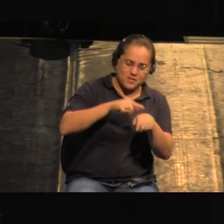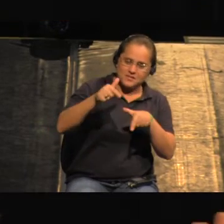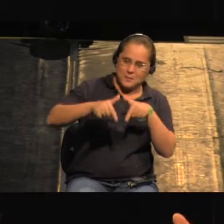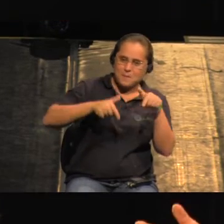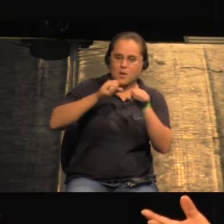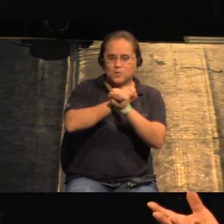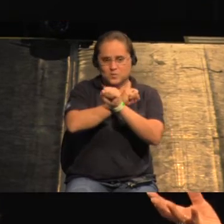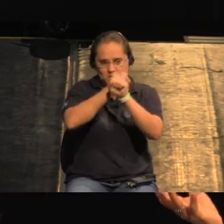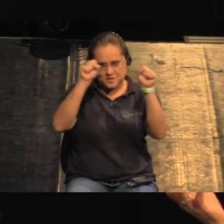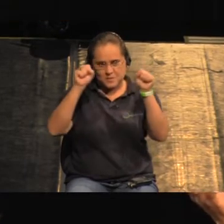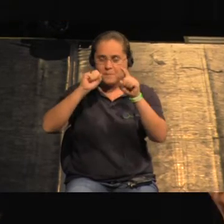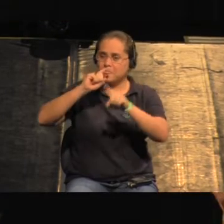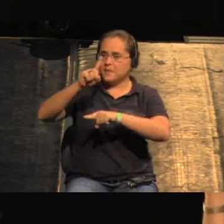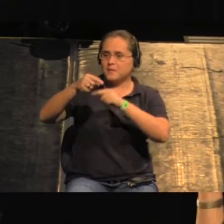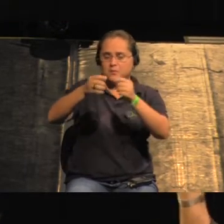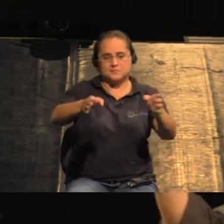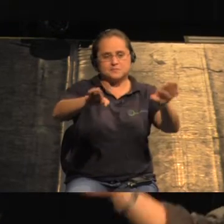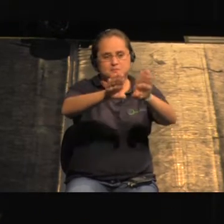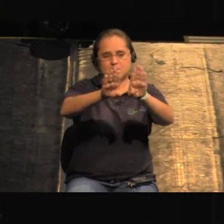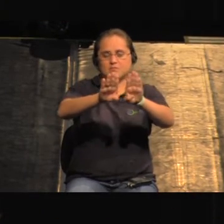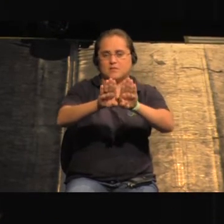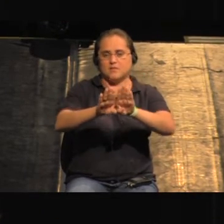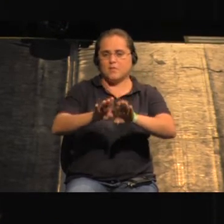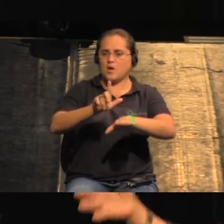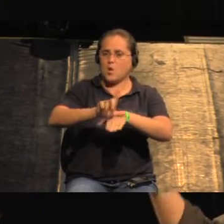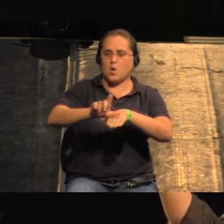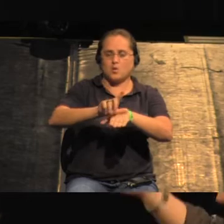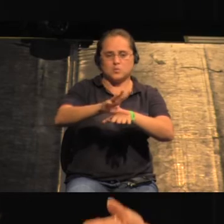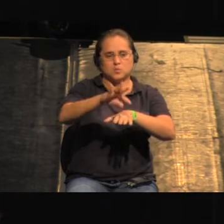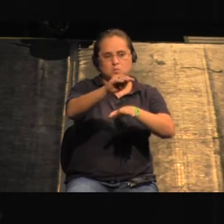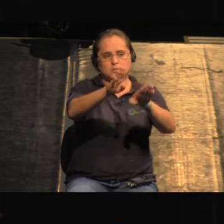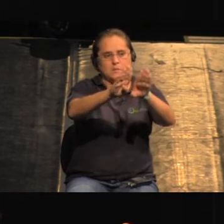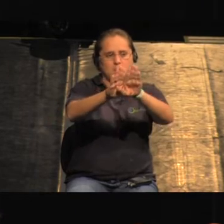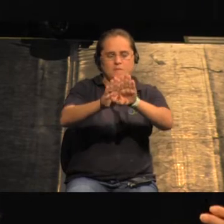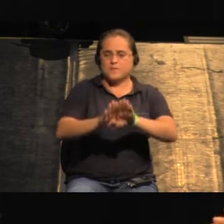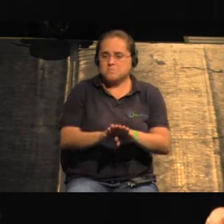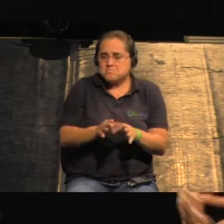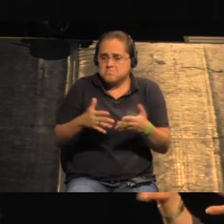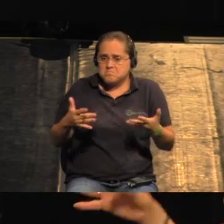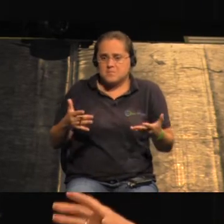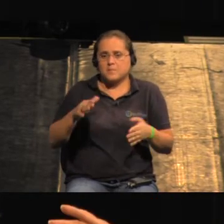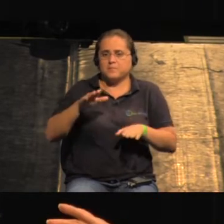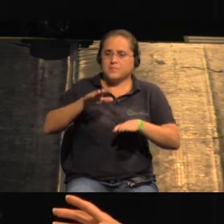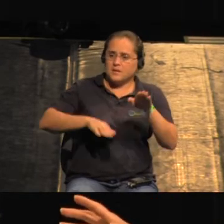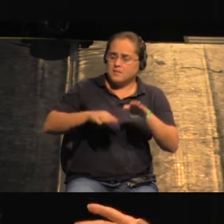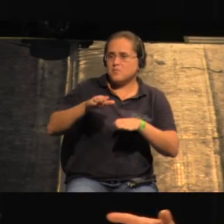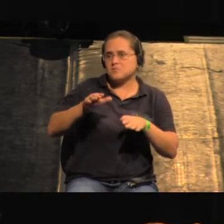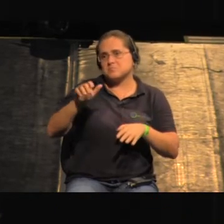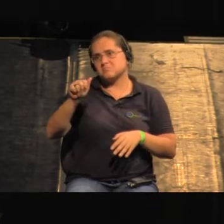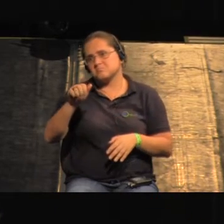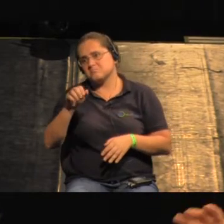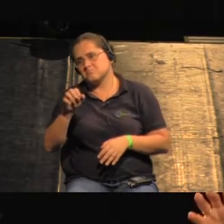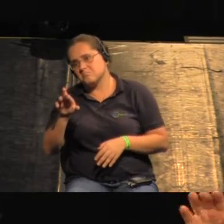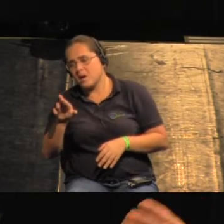trabalho durante o dia, e depois eles fecham as lojas, todo o comércio é fechado. Talvez alguns